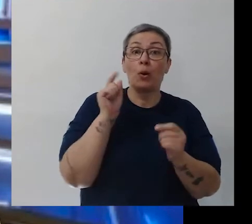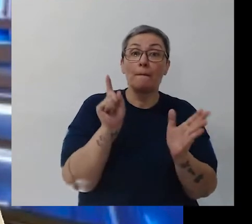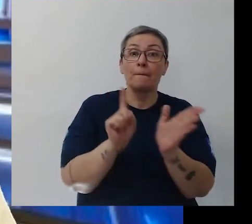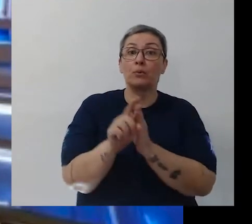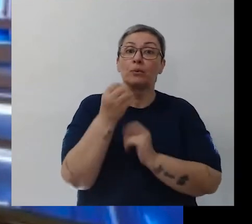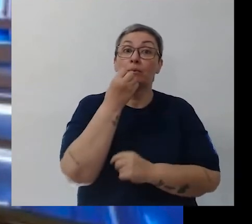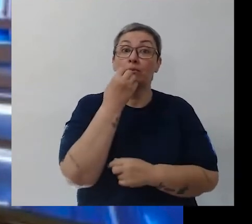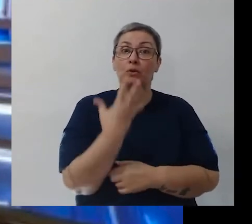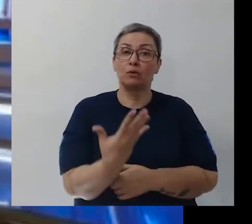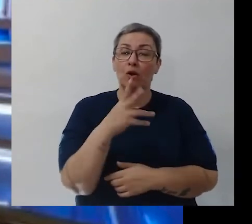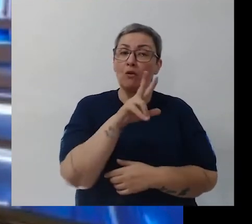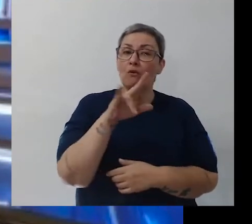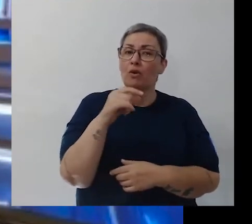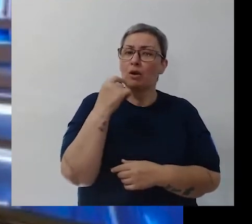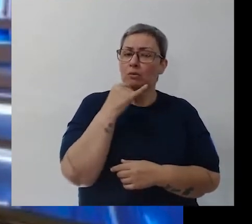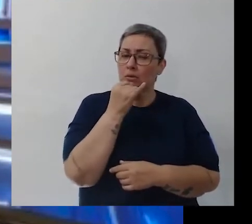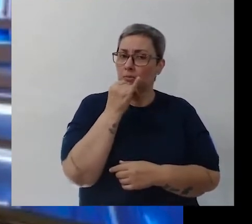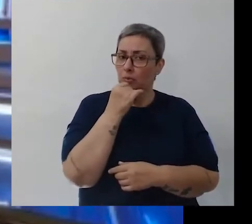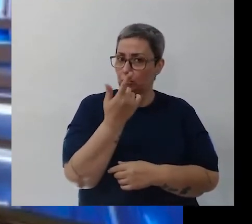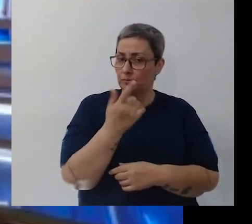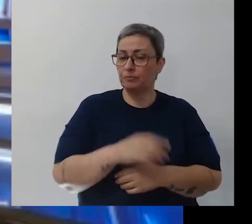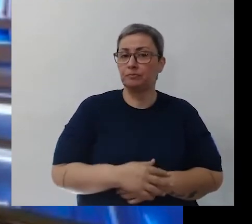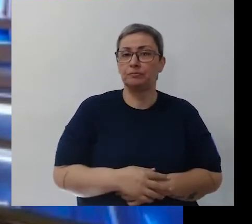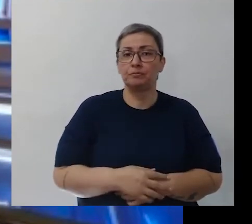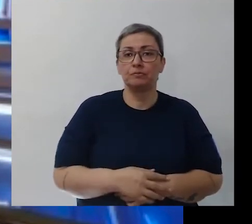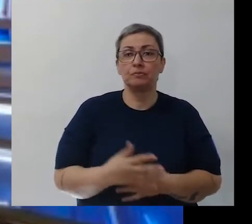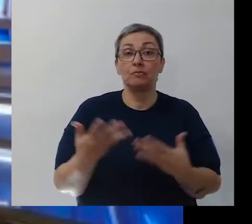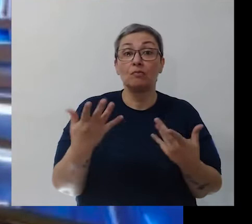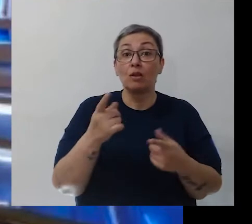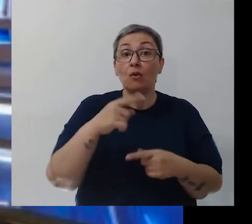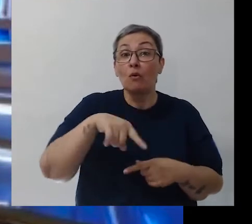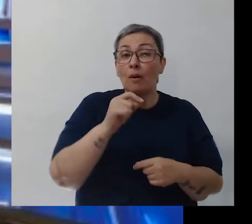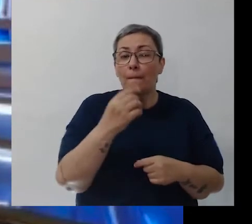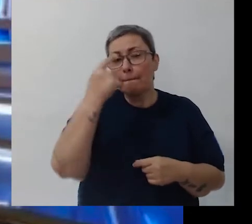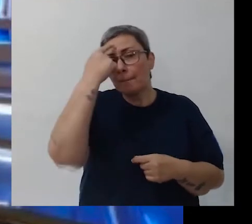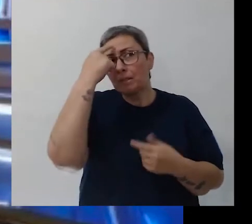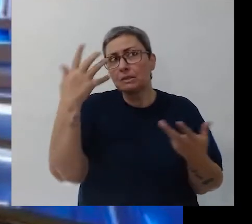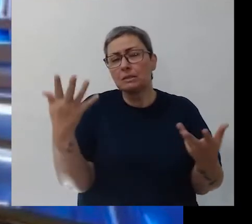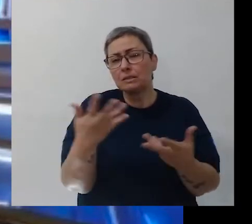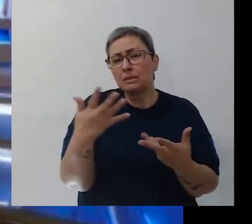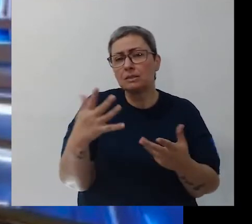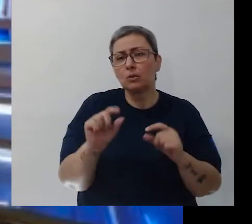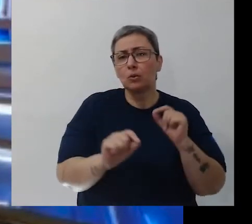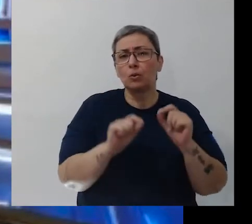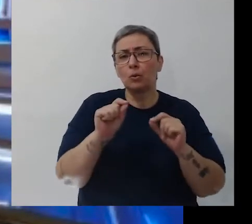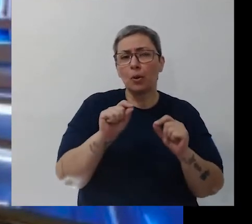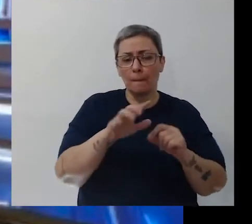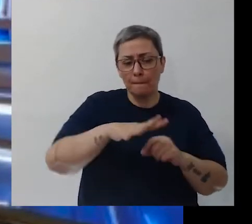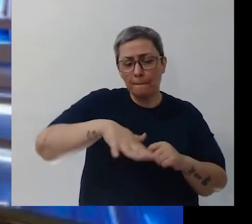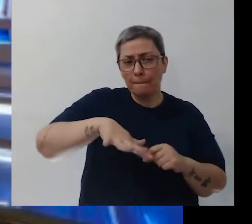pergunta, né? Vamos dar um exemplo a vocês. Vamos pensar agora em um